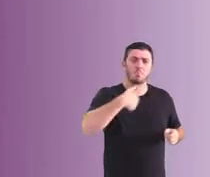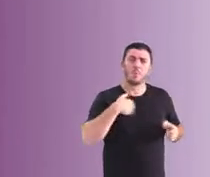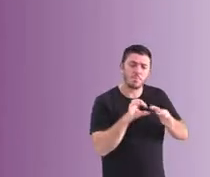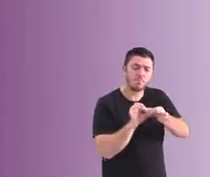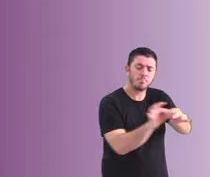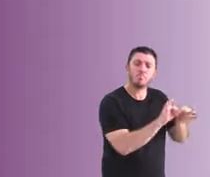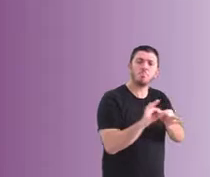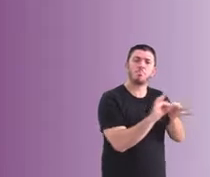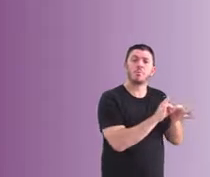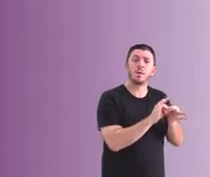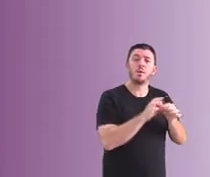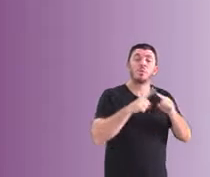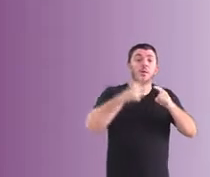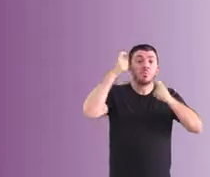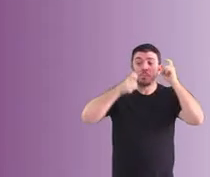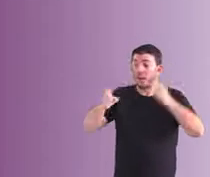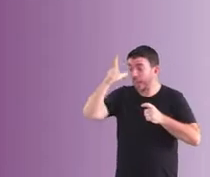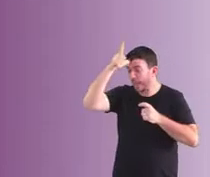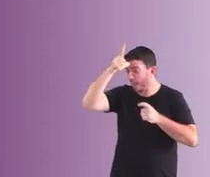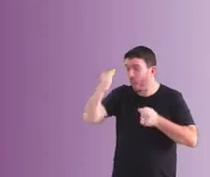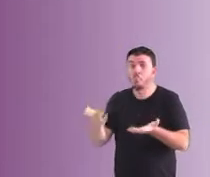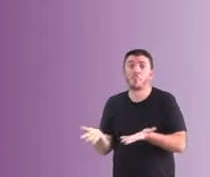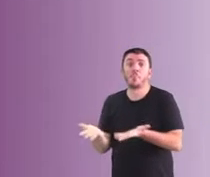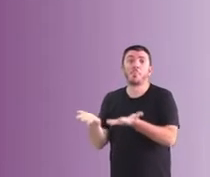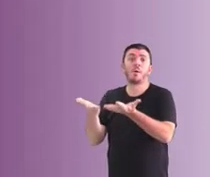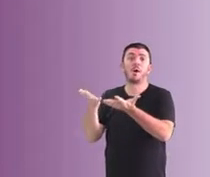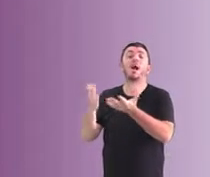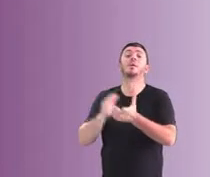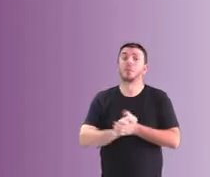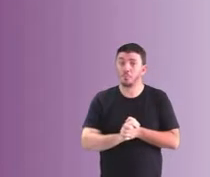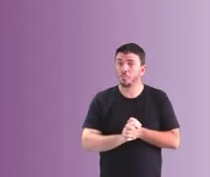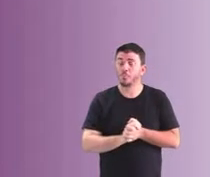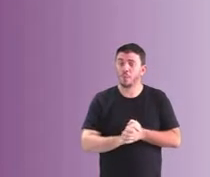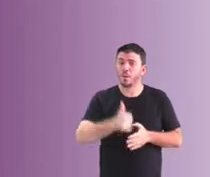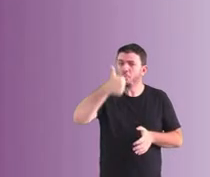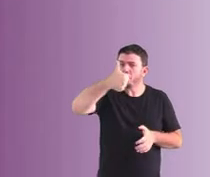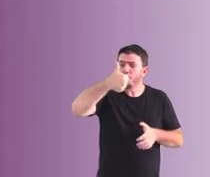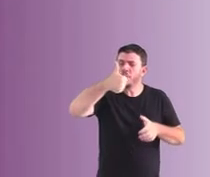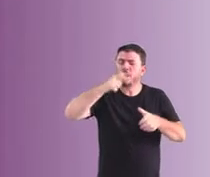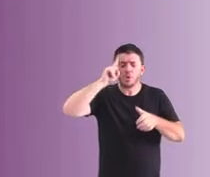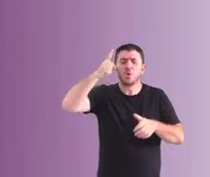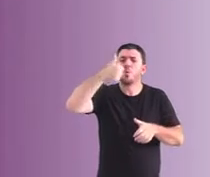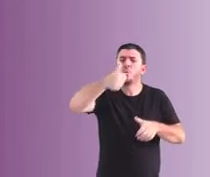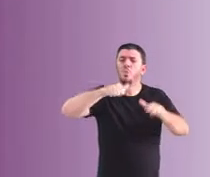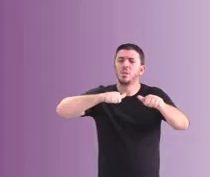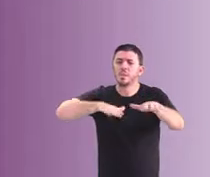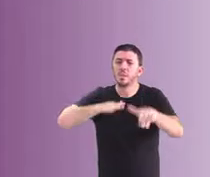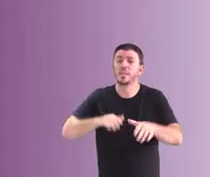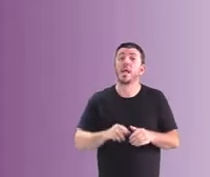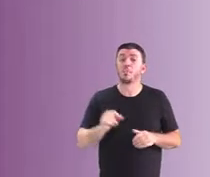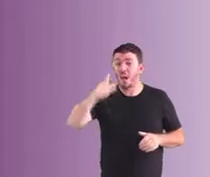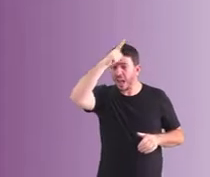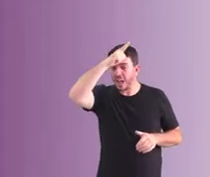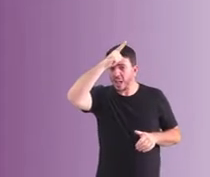garantir sua integridade territorial. Em 1º de setembro de 1939, a Alemanha invadiu a